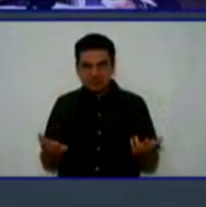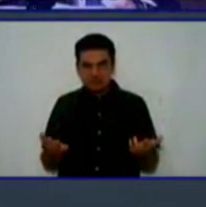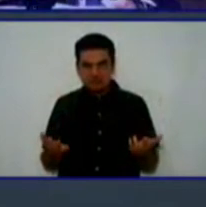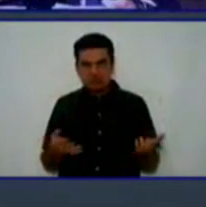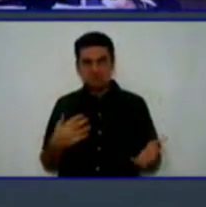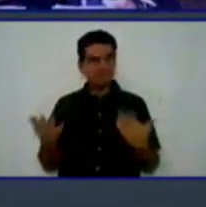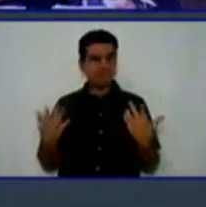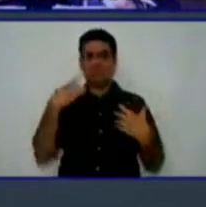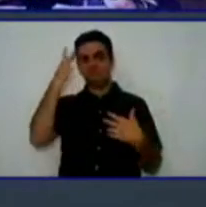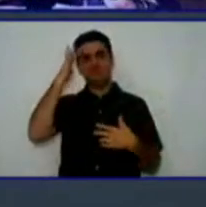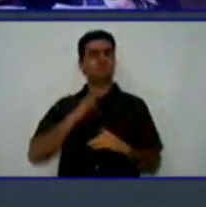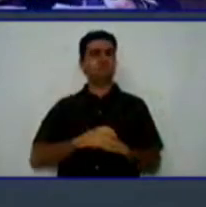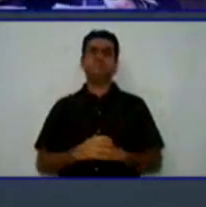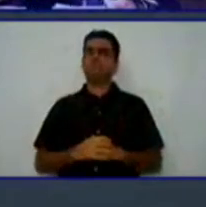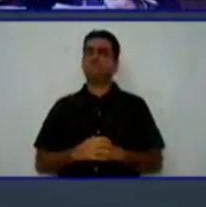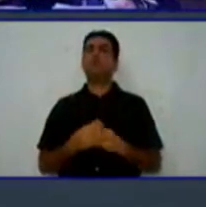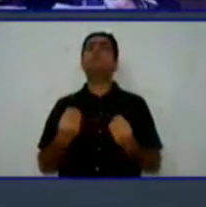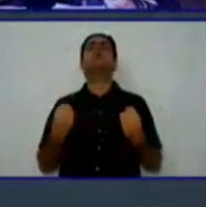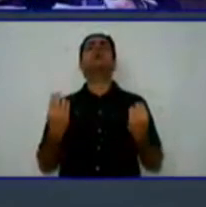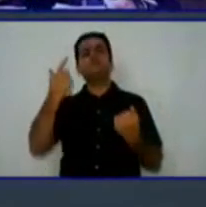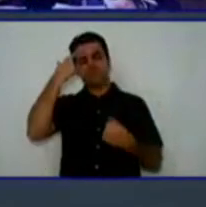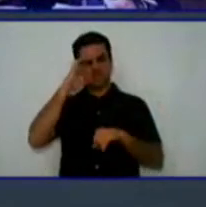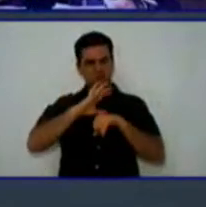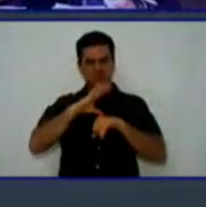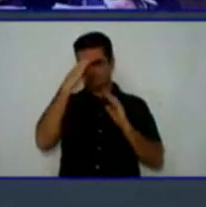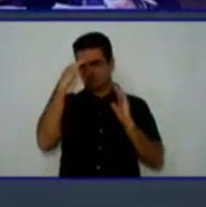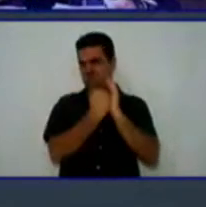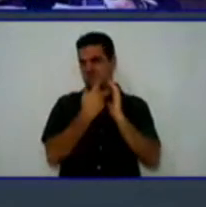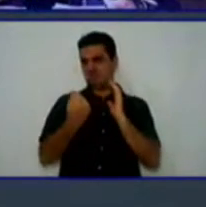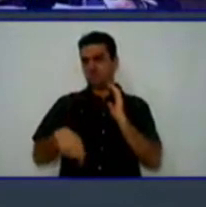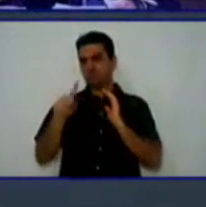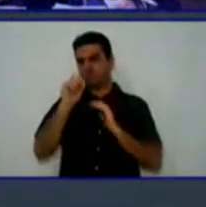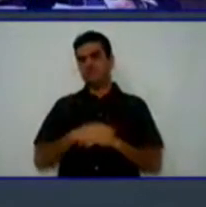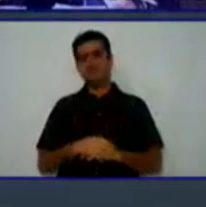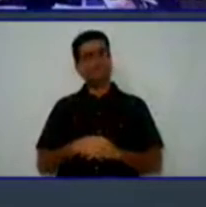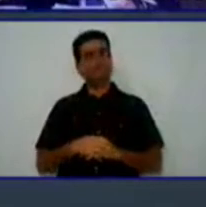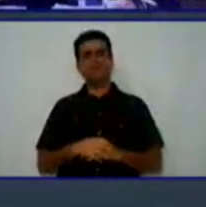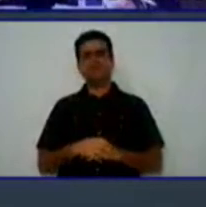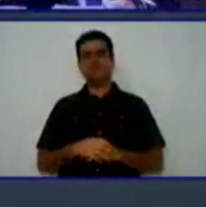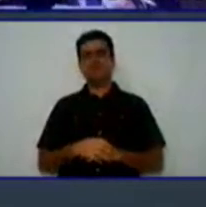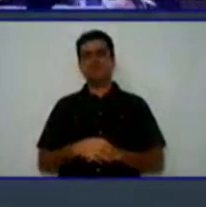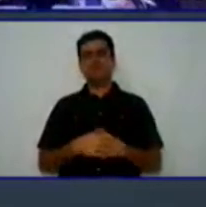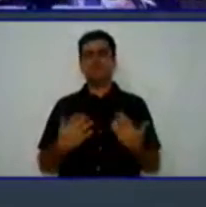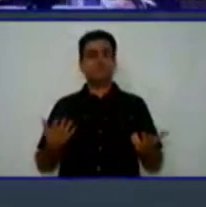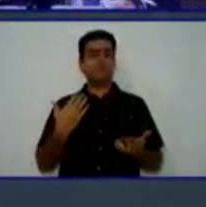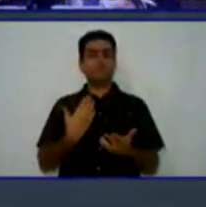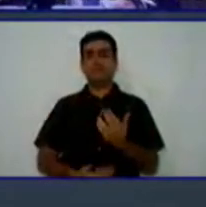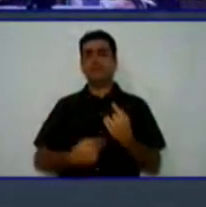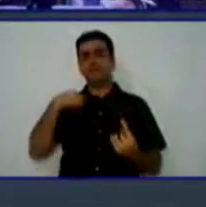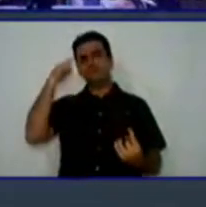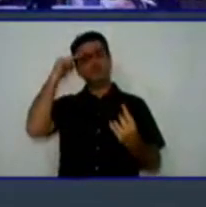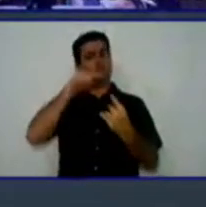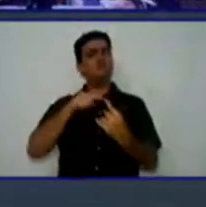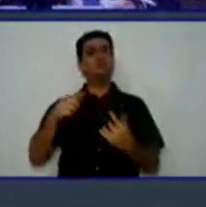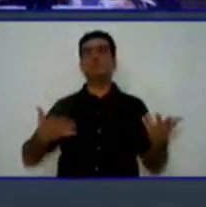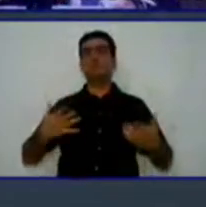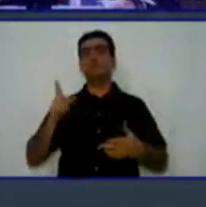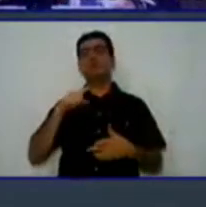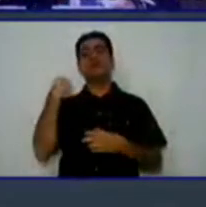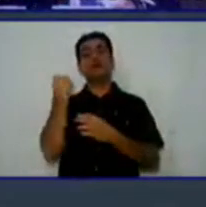não tem por que cumprir a Constituição. Eu acho que perde por completo todo o rol